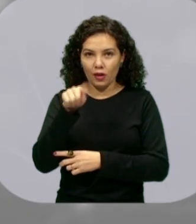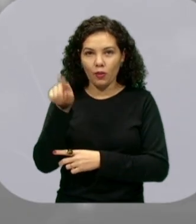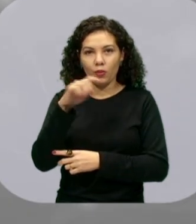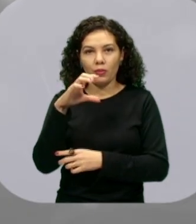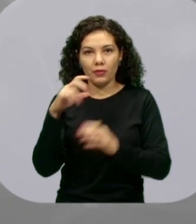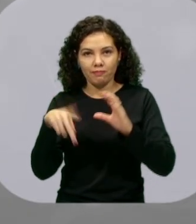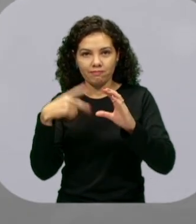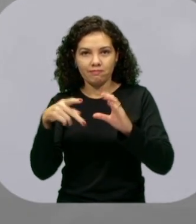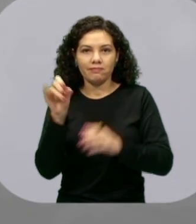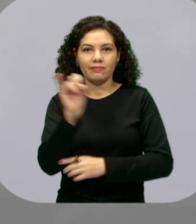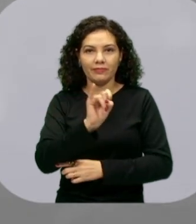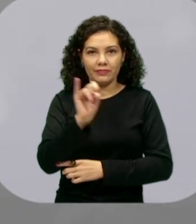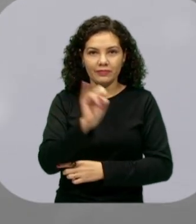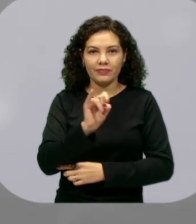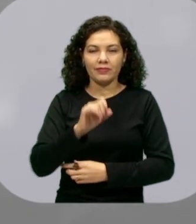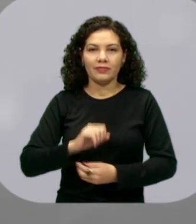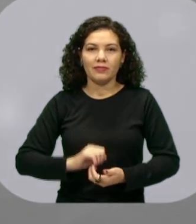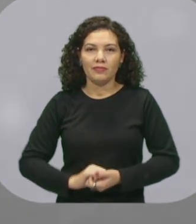@Câmara Itajaí.